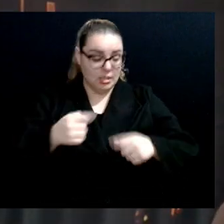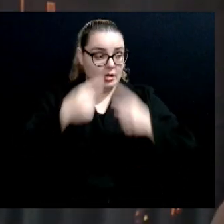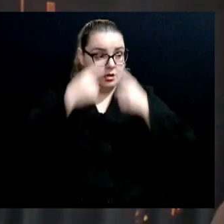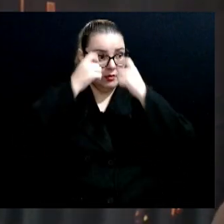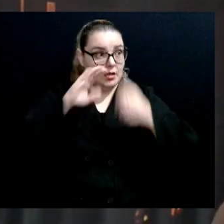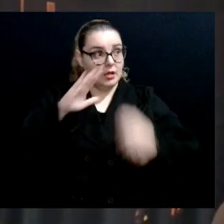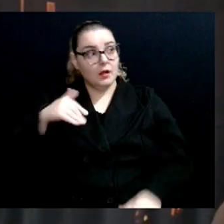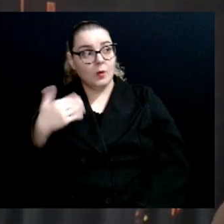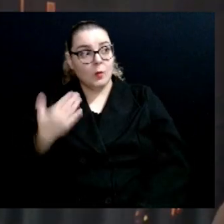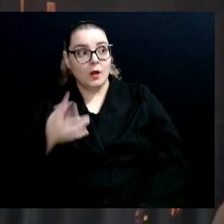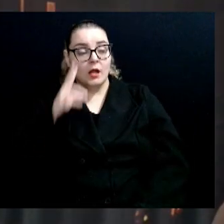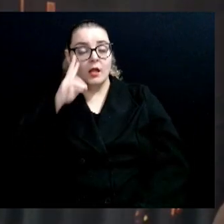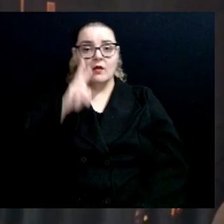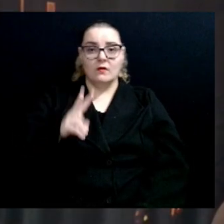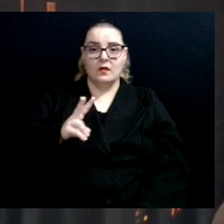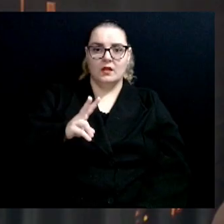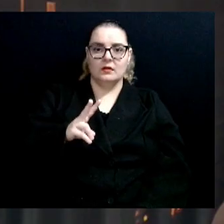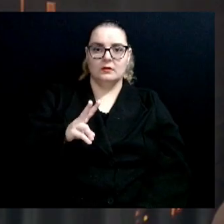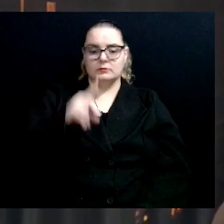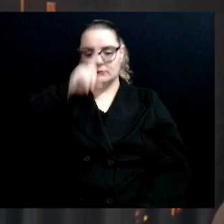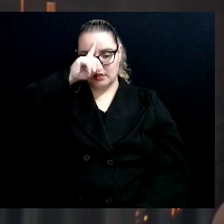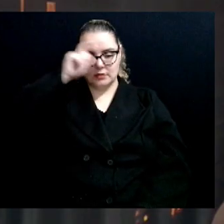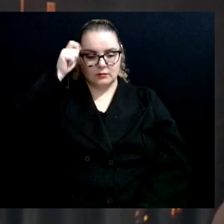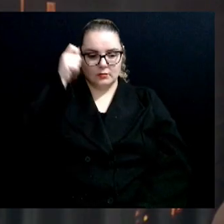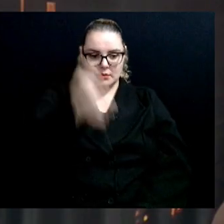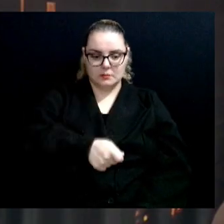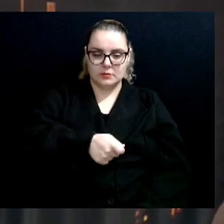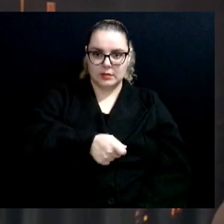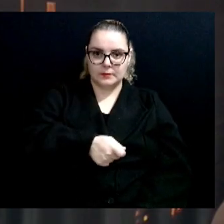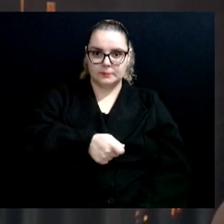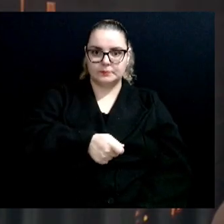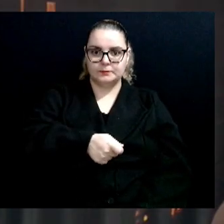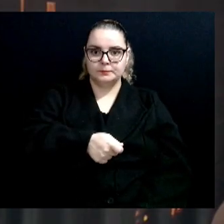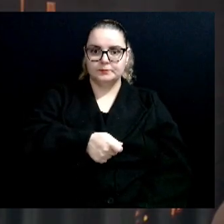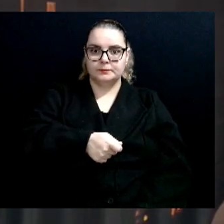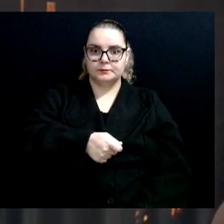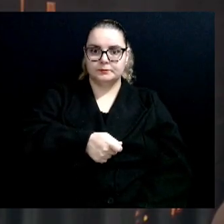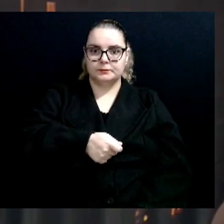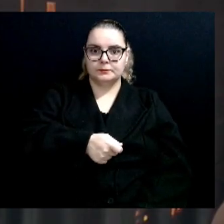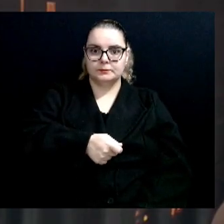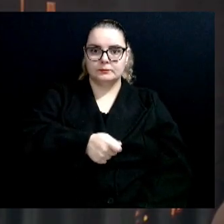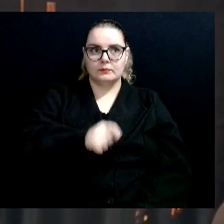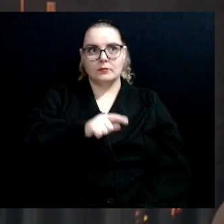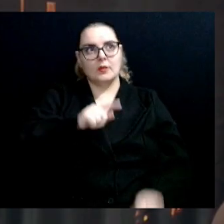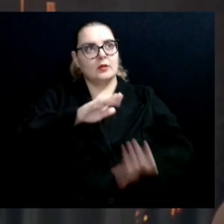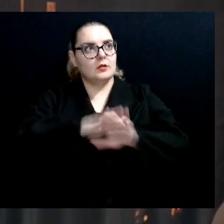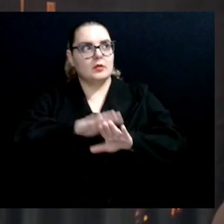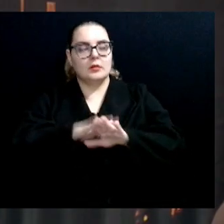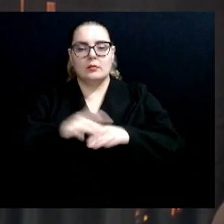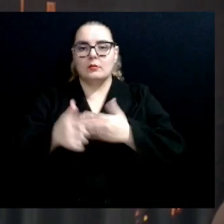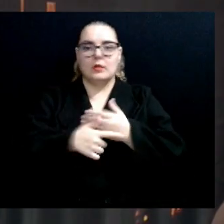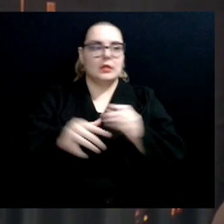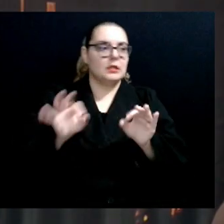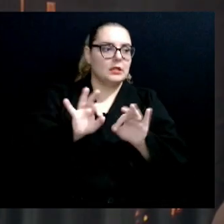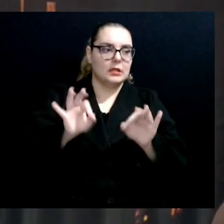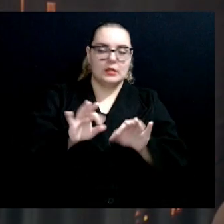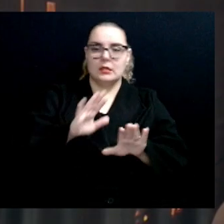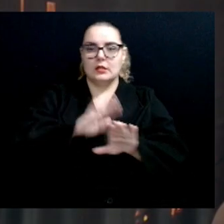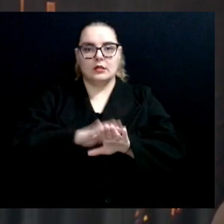uma imposição de não exercer papel nenhum, não exercer atividades,